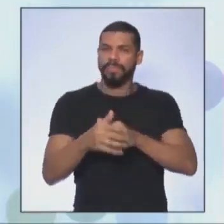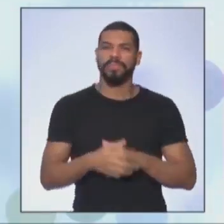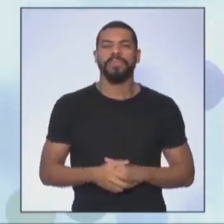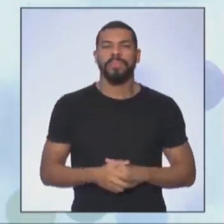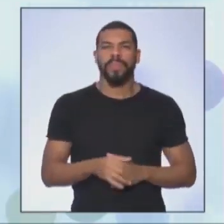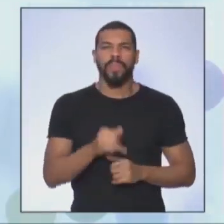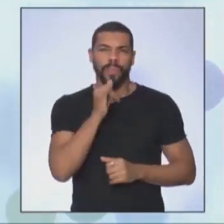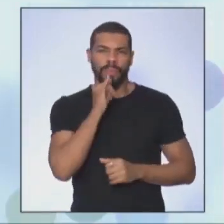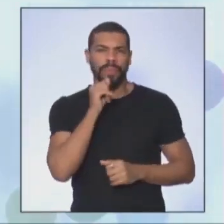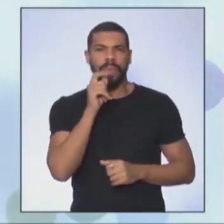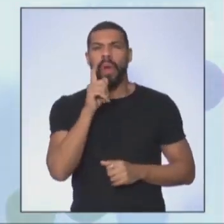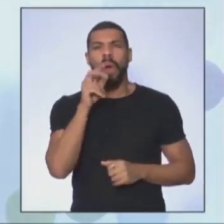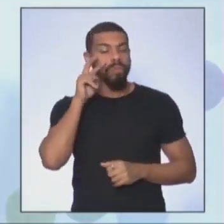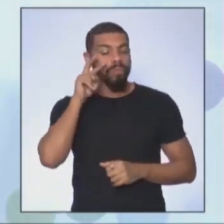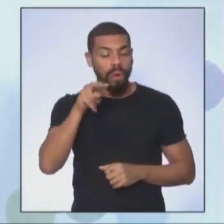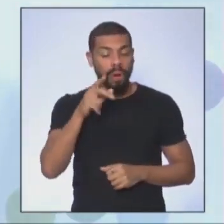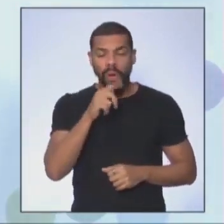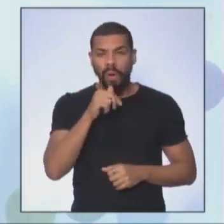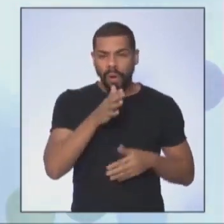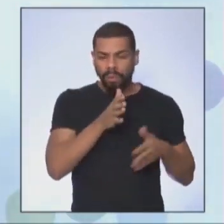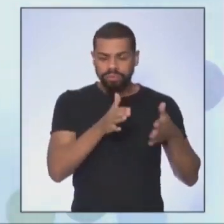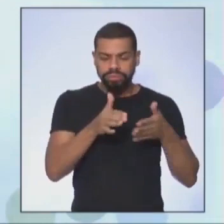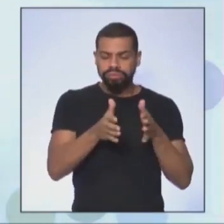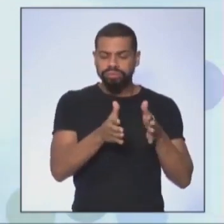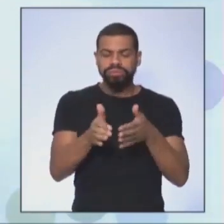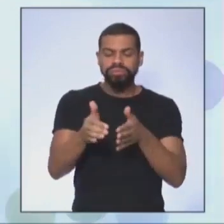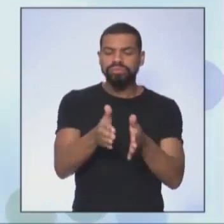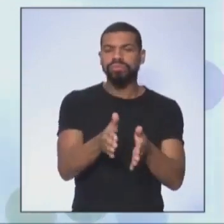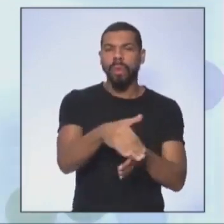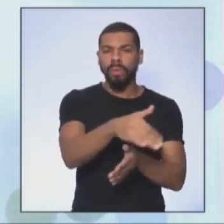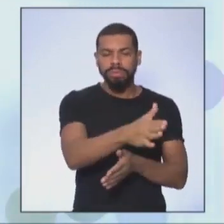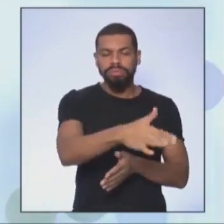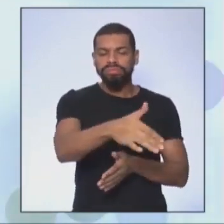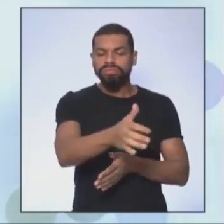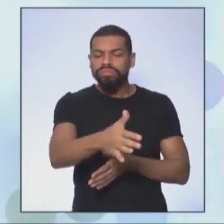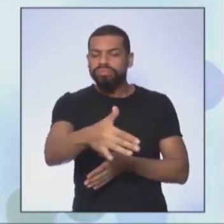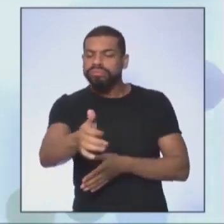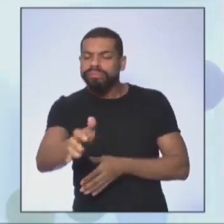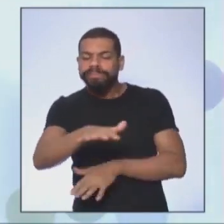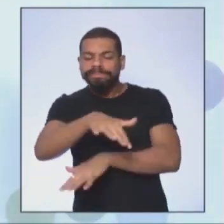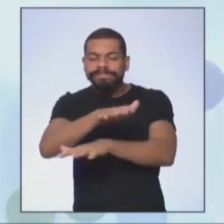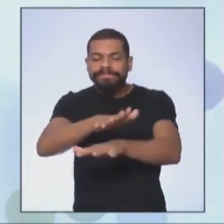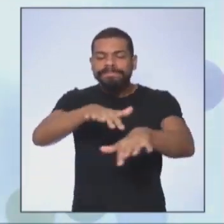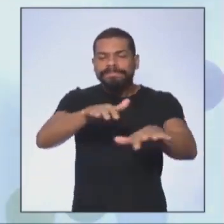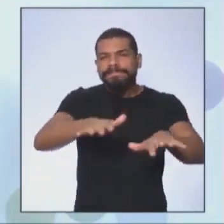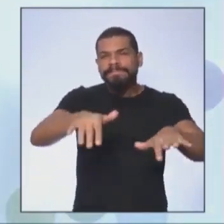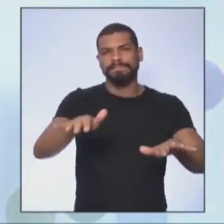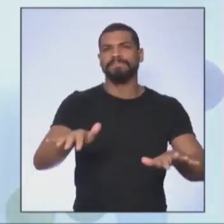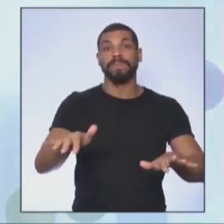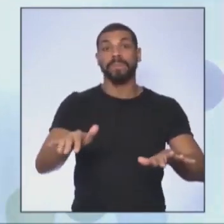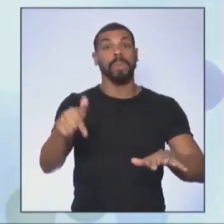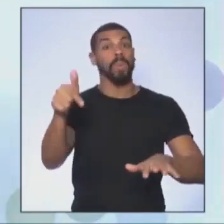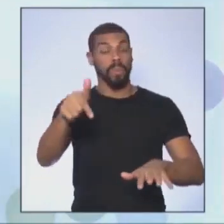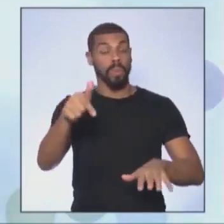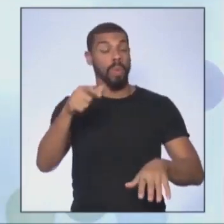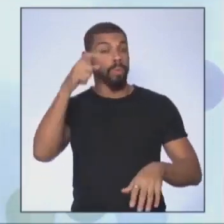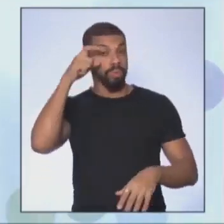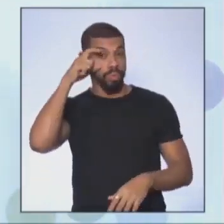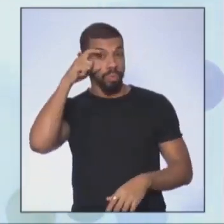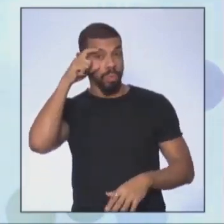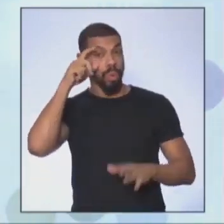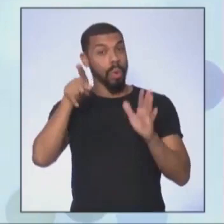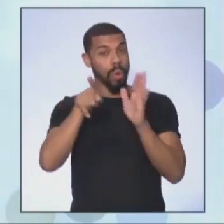um riacho, algum lugar, um lago, você vai ver certas ondulações, vai ver reflexo. O óculos polarizado, ele